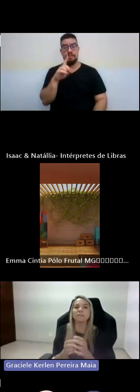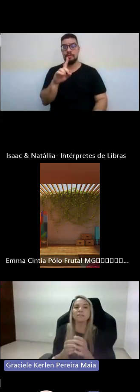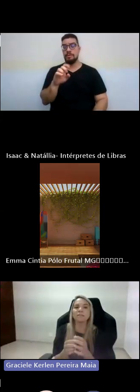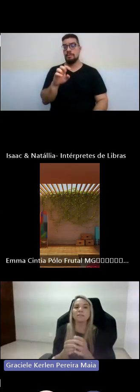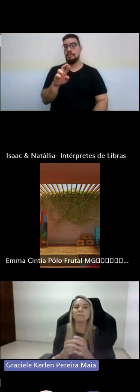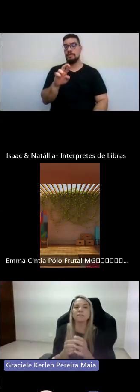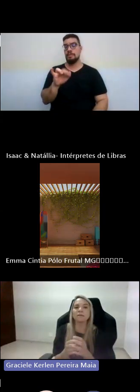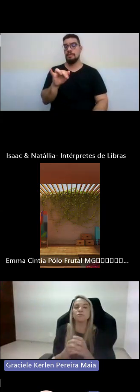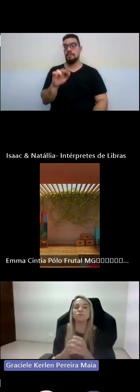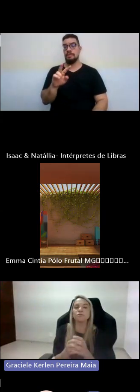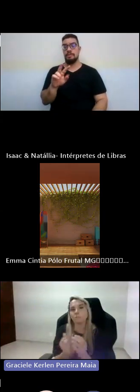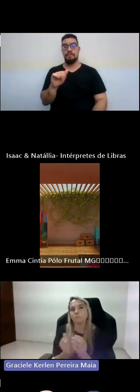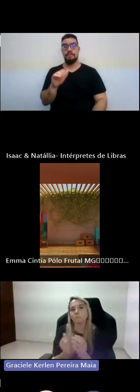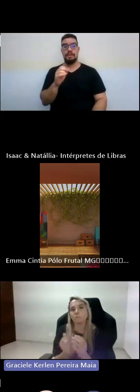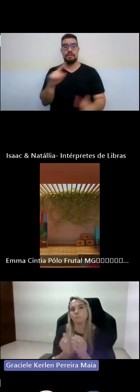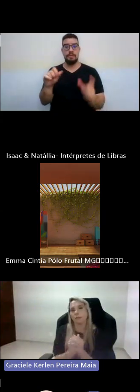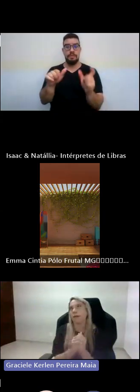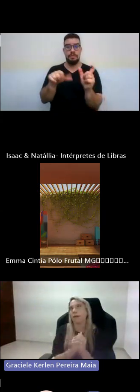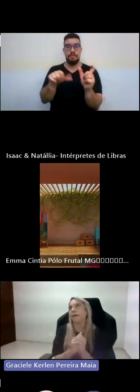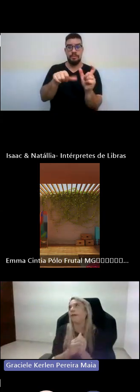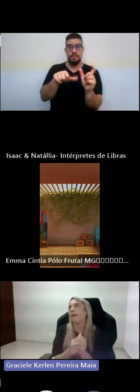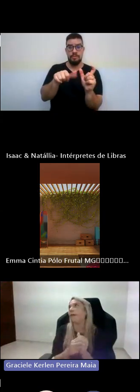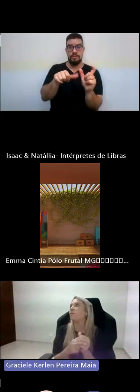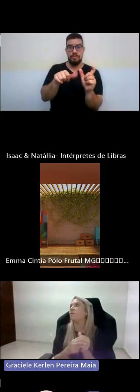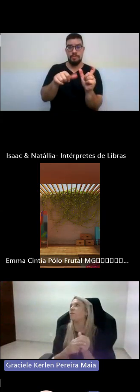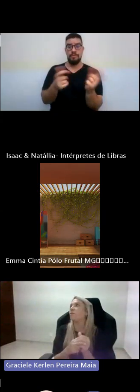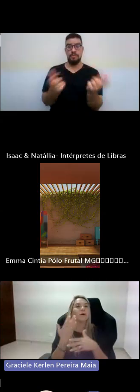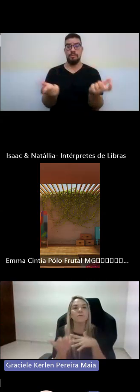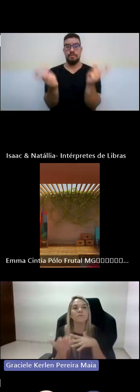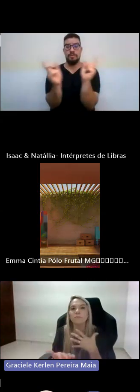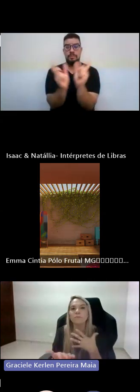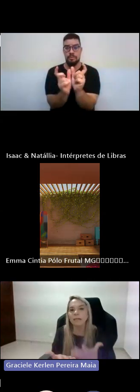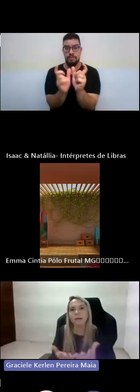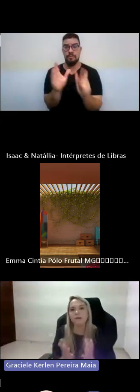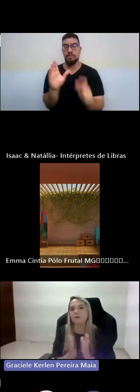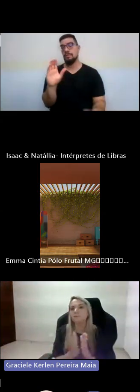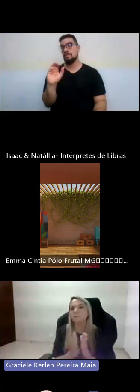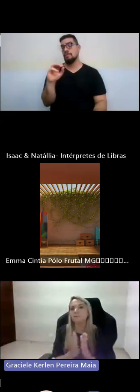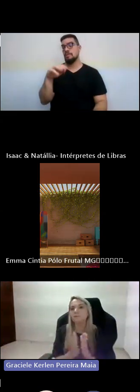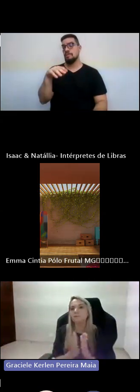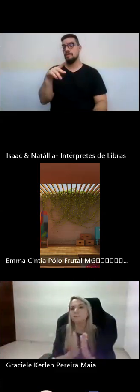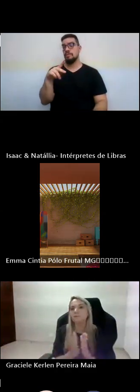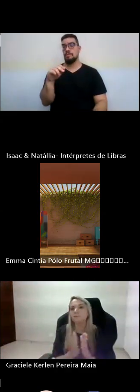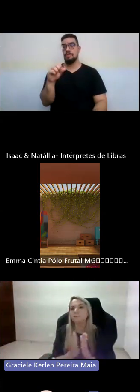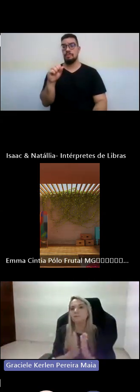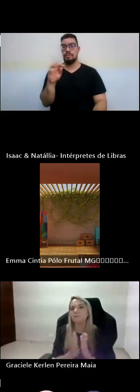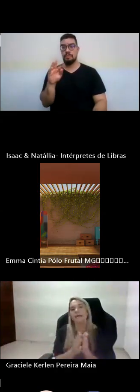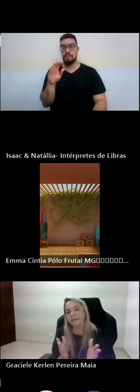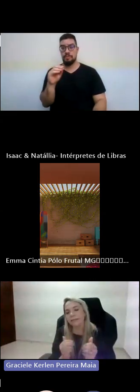tem a formação de compostos, incorporação de numeral,